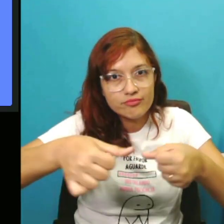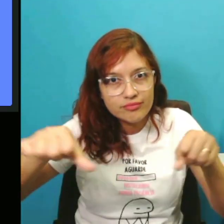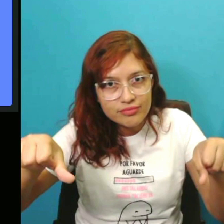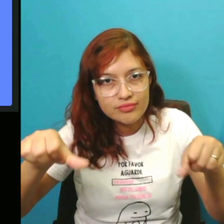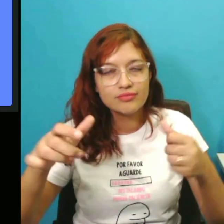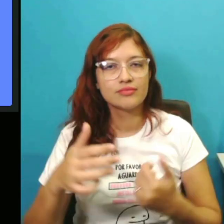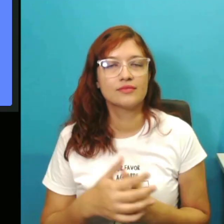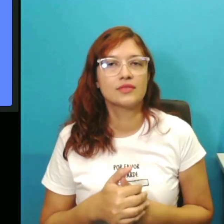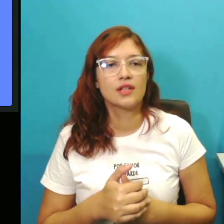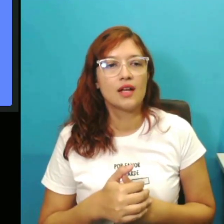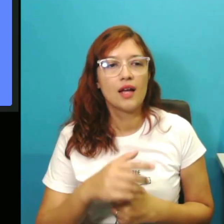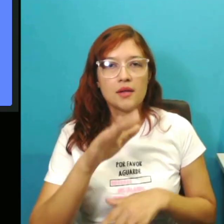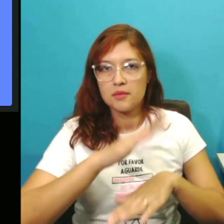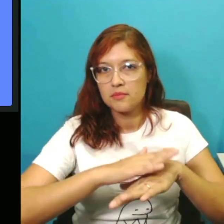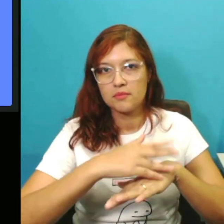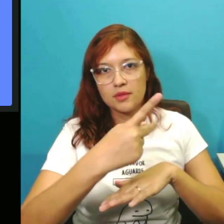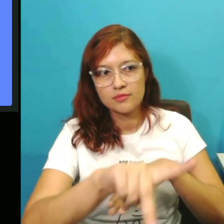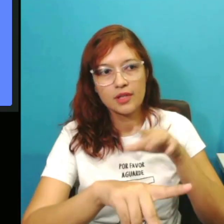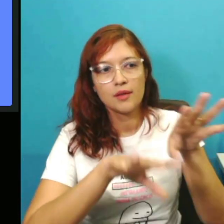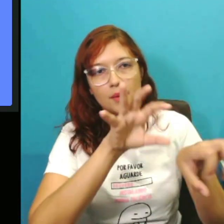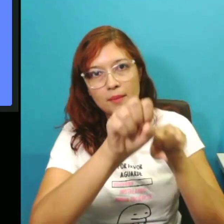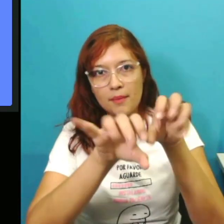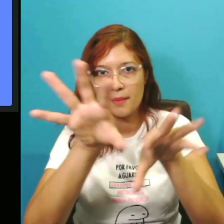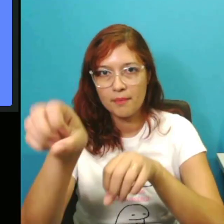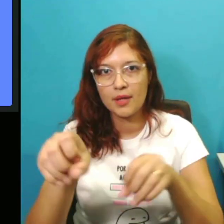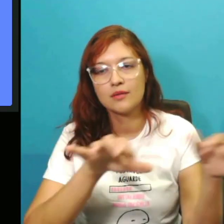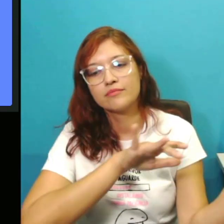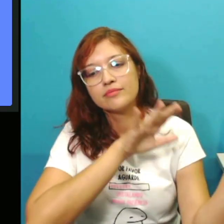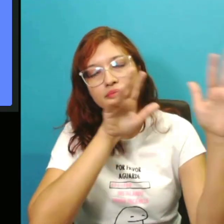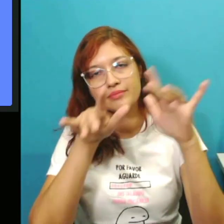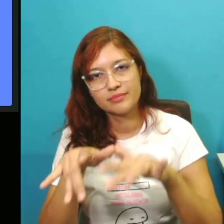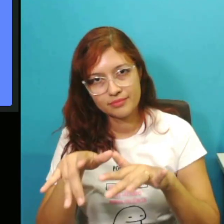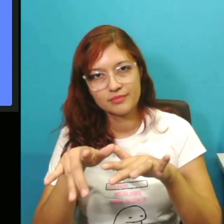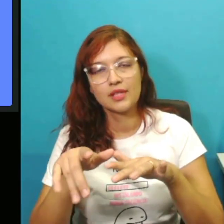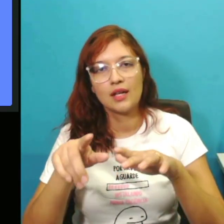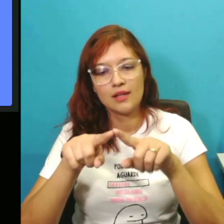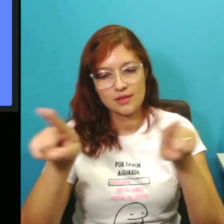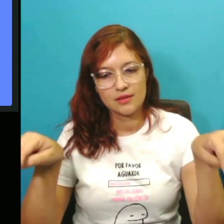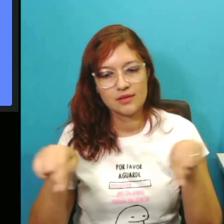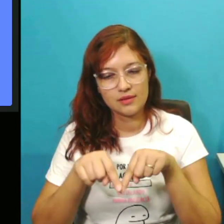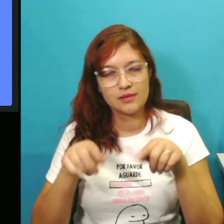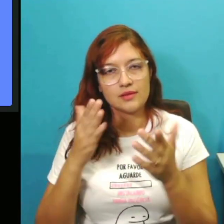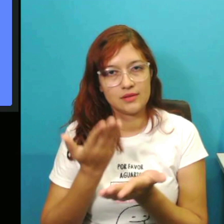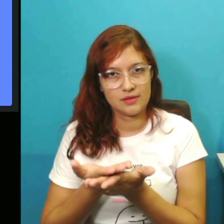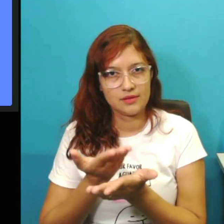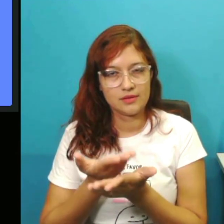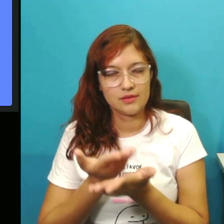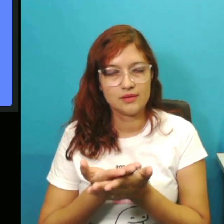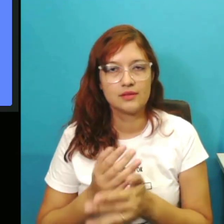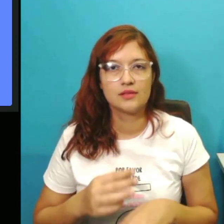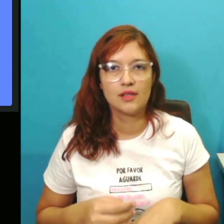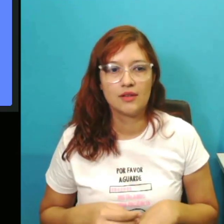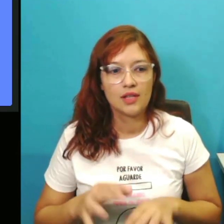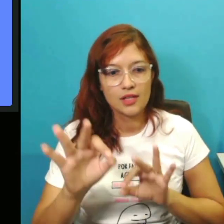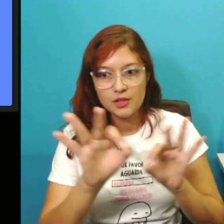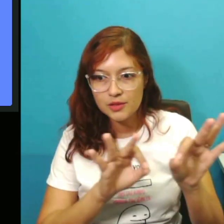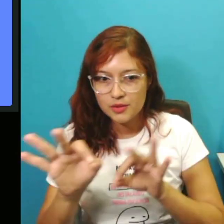fita adesiva. Aí pode pedir para que eles tragam esses materiais para a sala no dia da